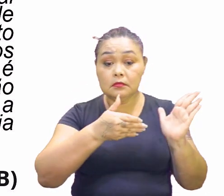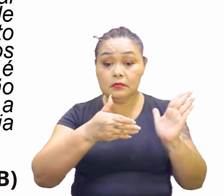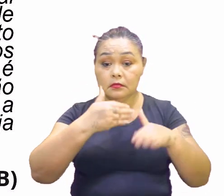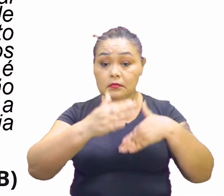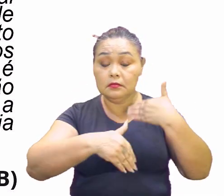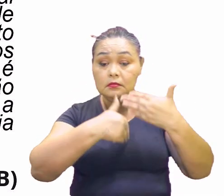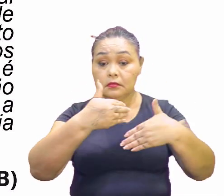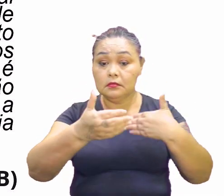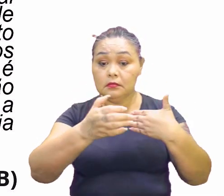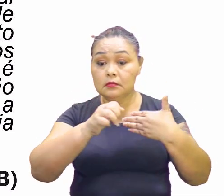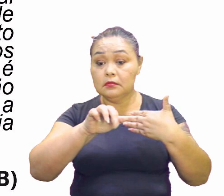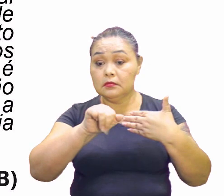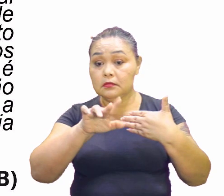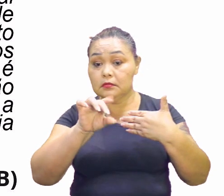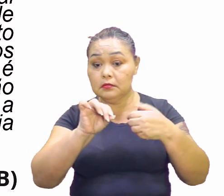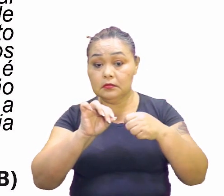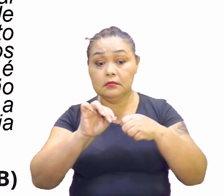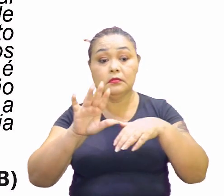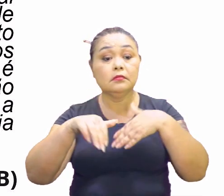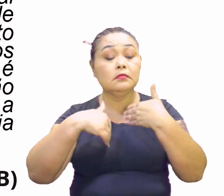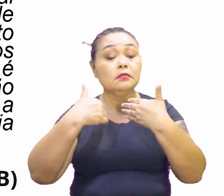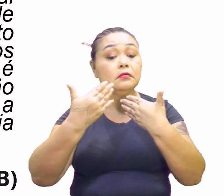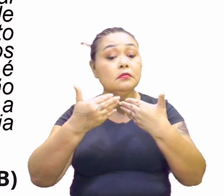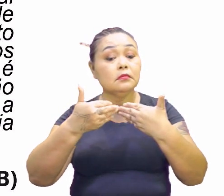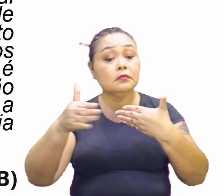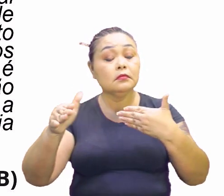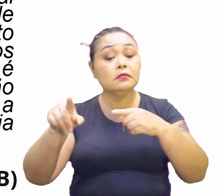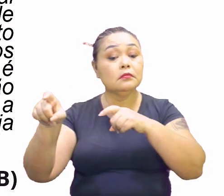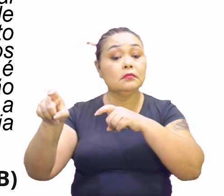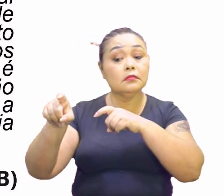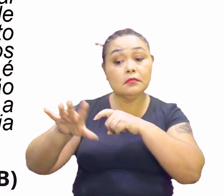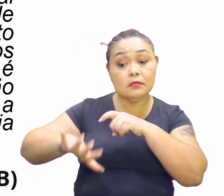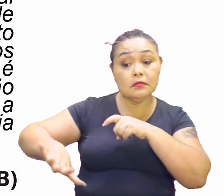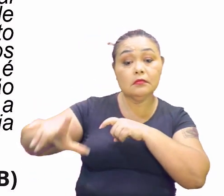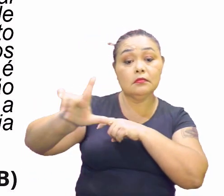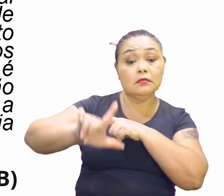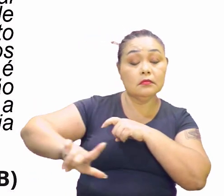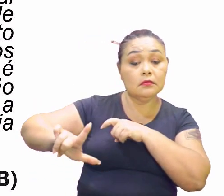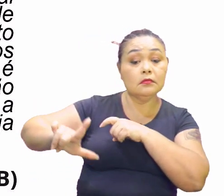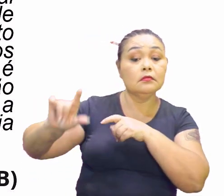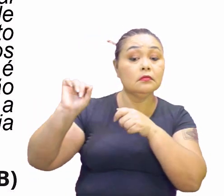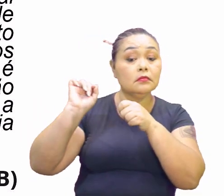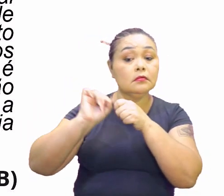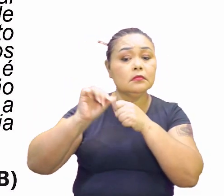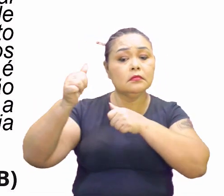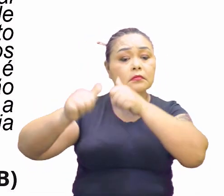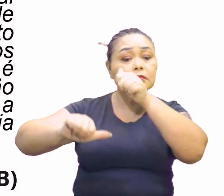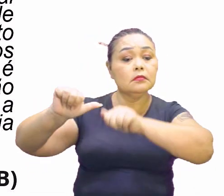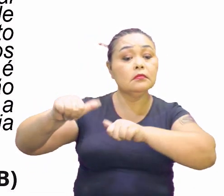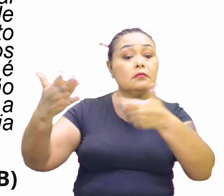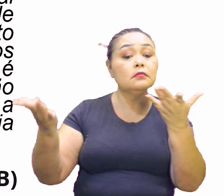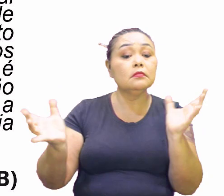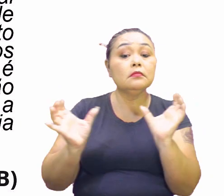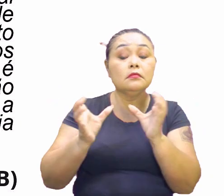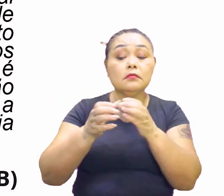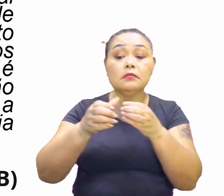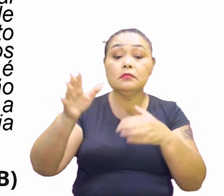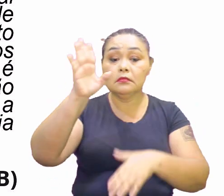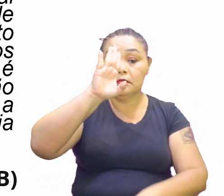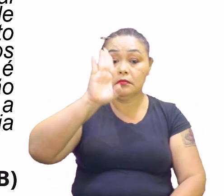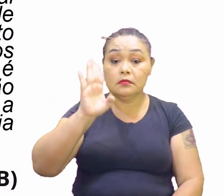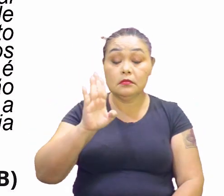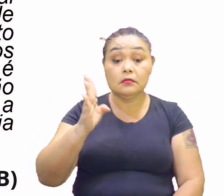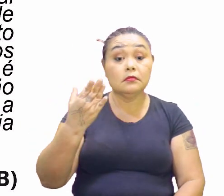o desenvolvimento do enredo, ao sair do campo literário e fazer uma análise da atual